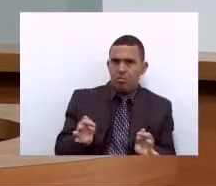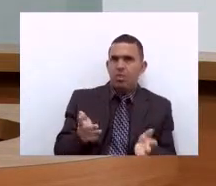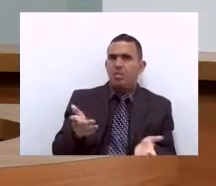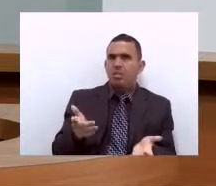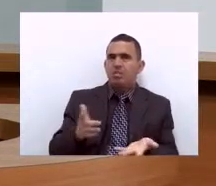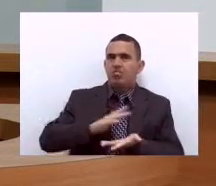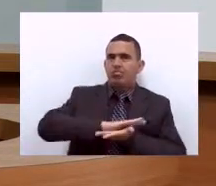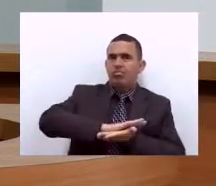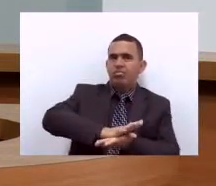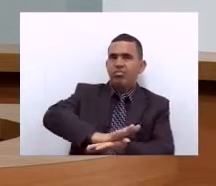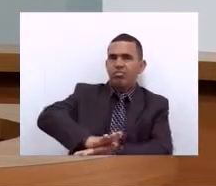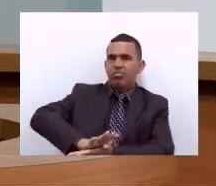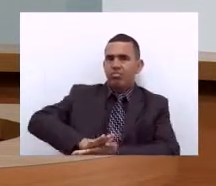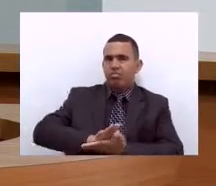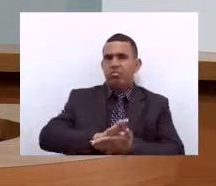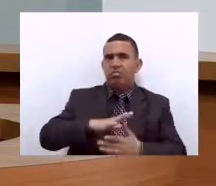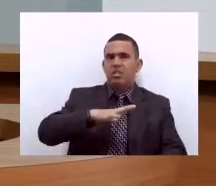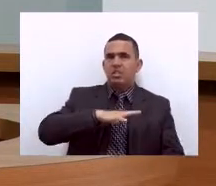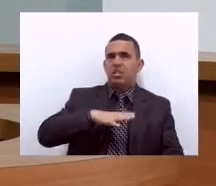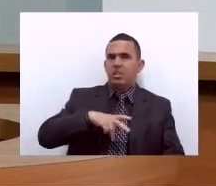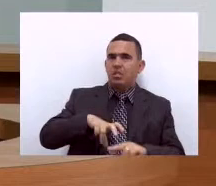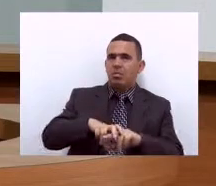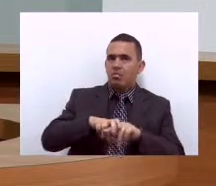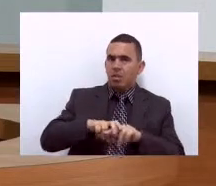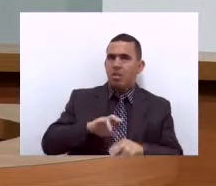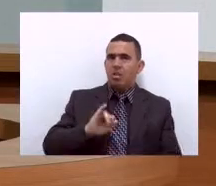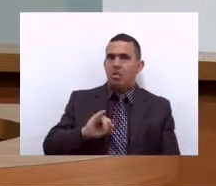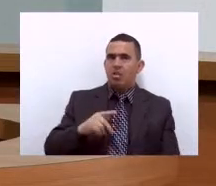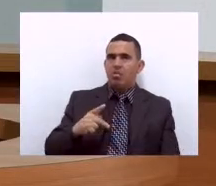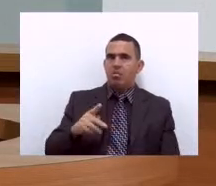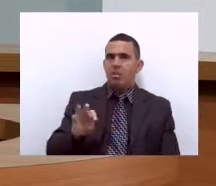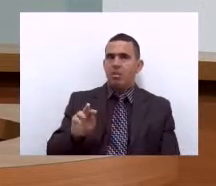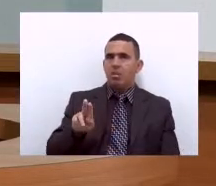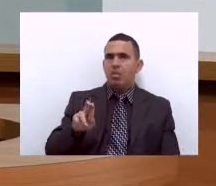com a cidade nessa questão de IPTU. Aumentaram